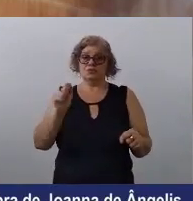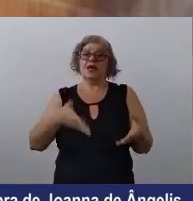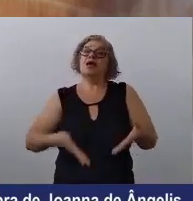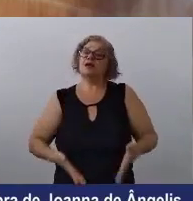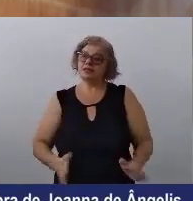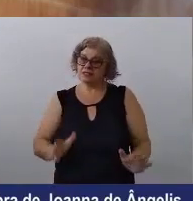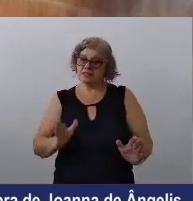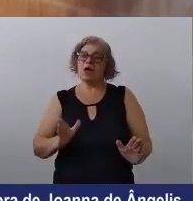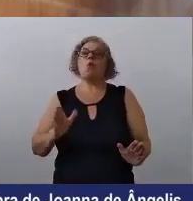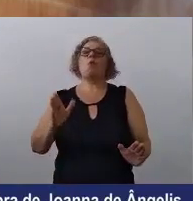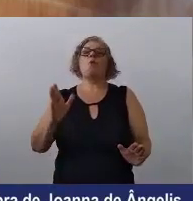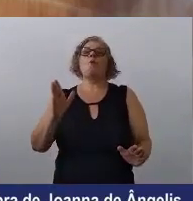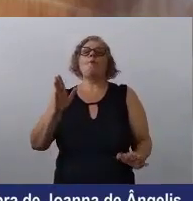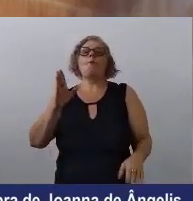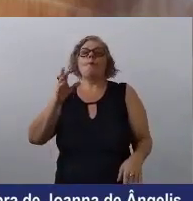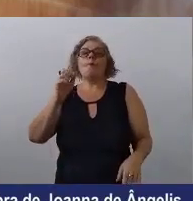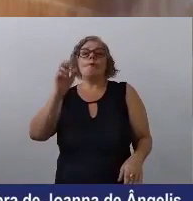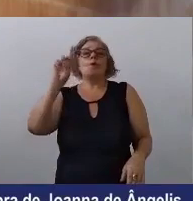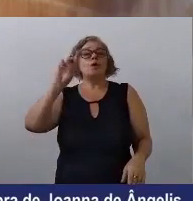Ela nasceu em Roma,